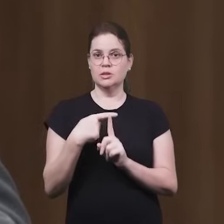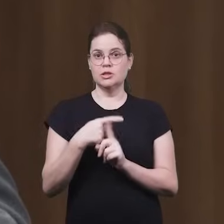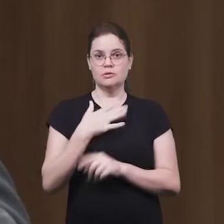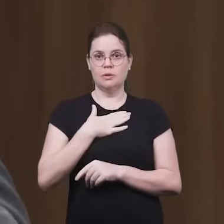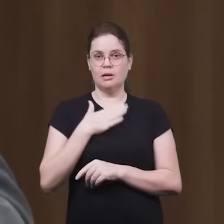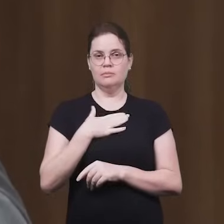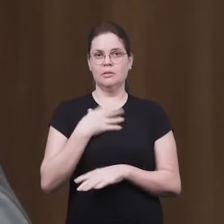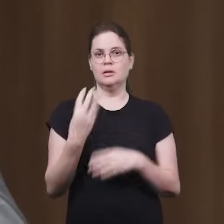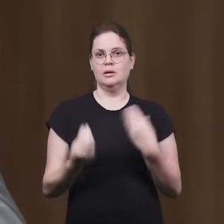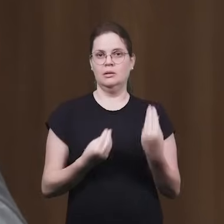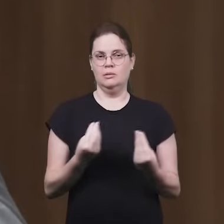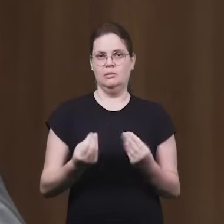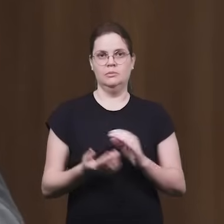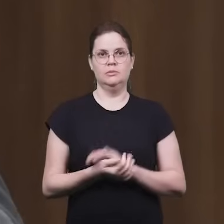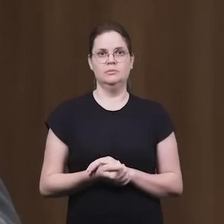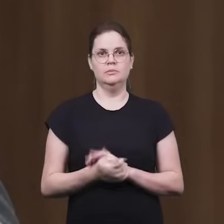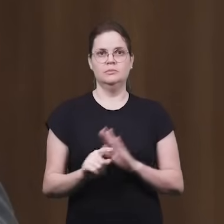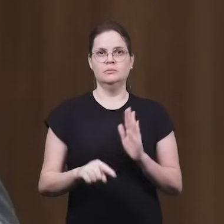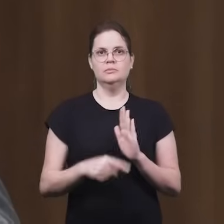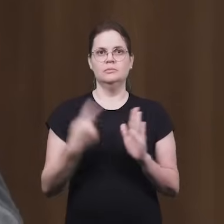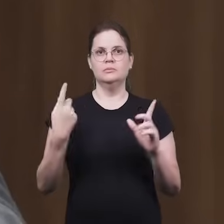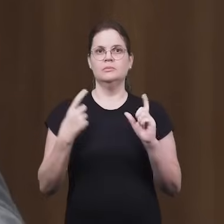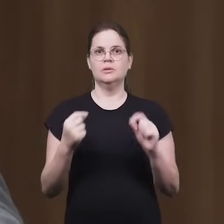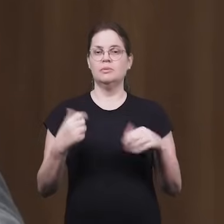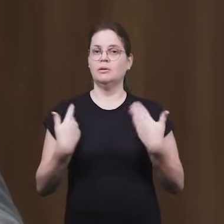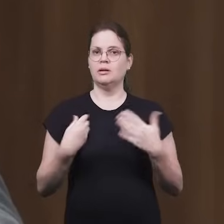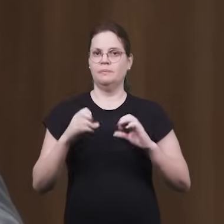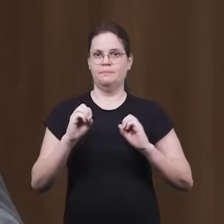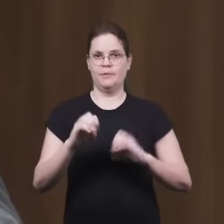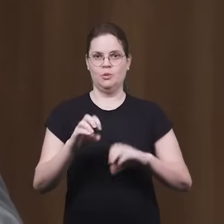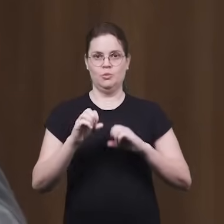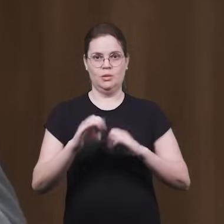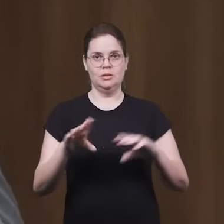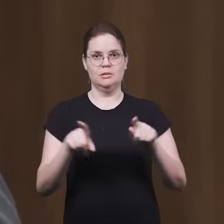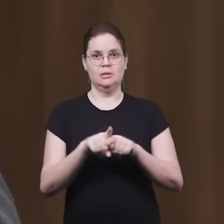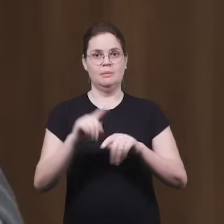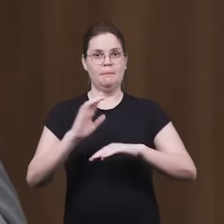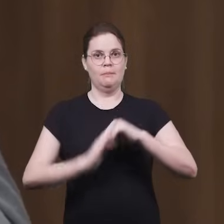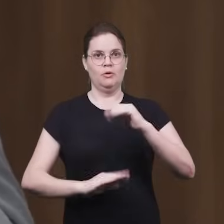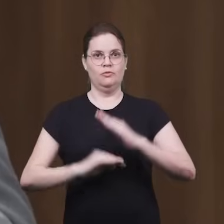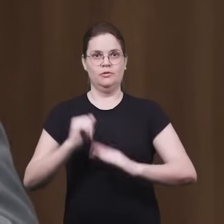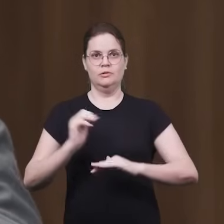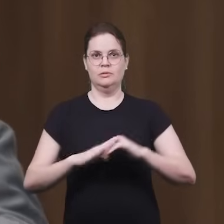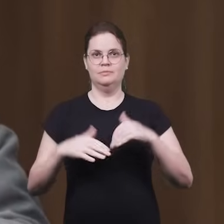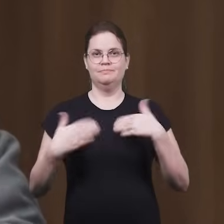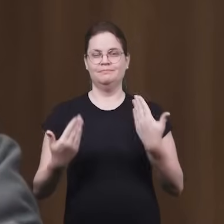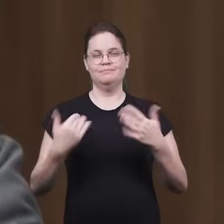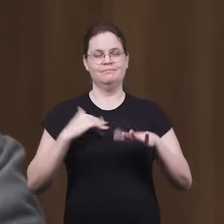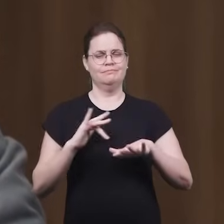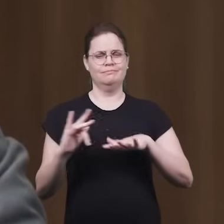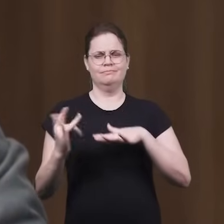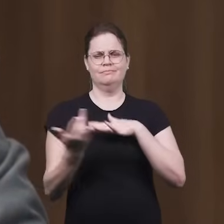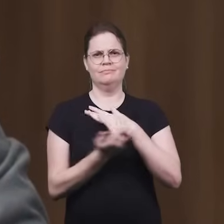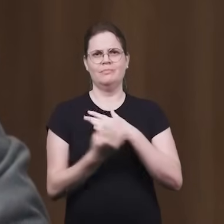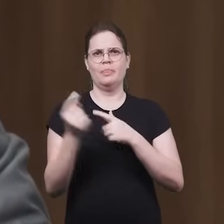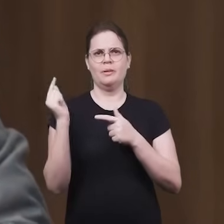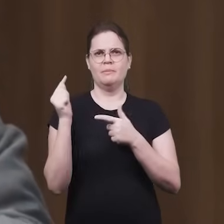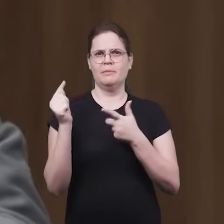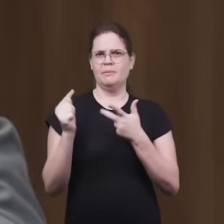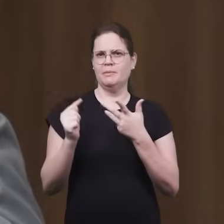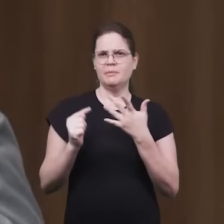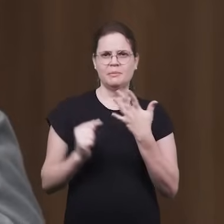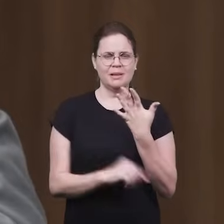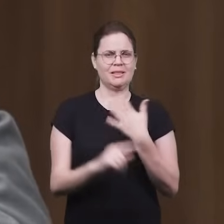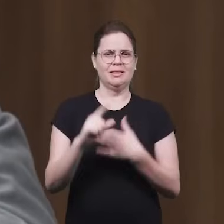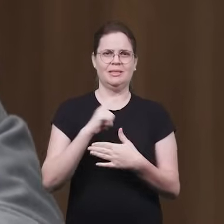mim? Primeira coisa, educação e profissionalismo. As redes sociais estão cheias, repletas disso.